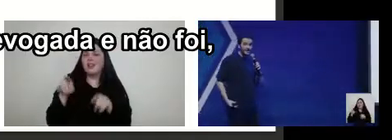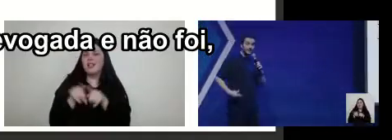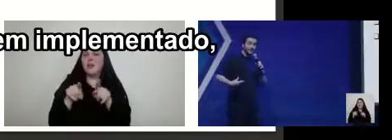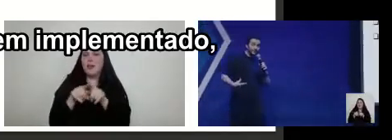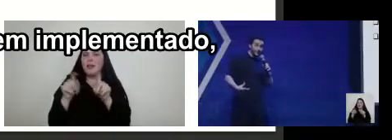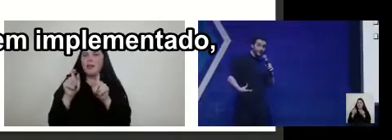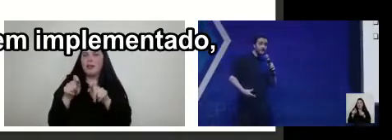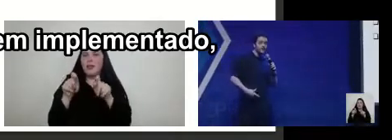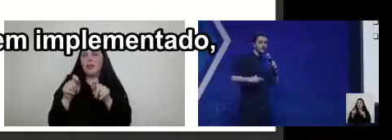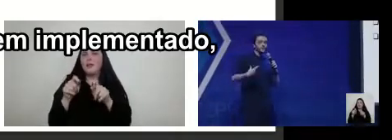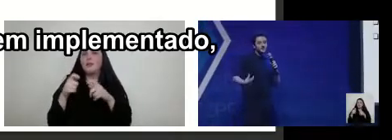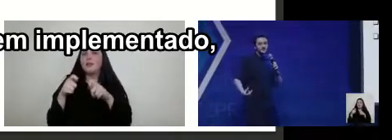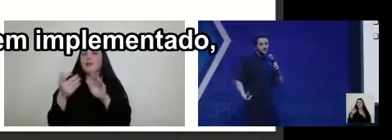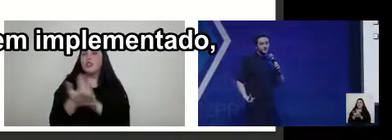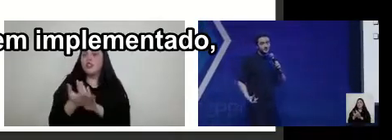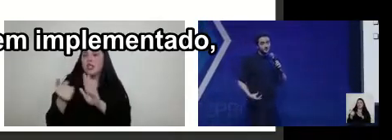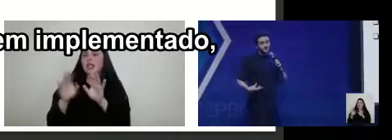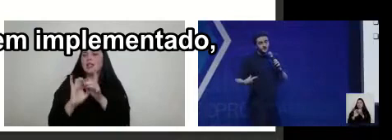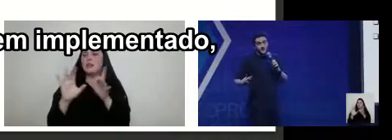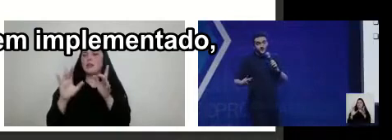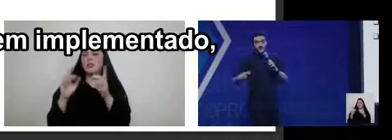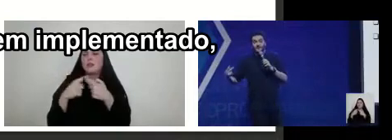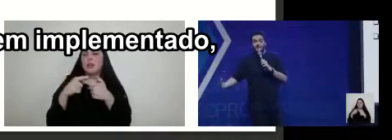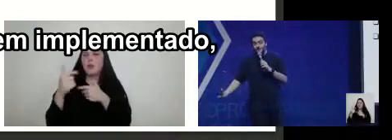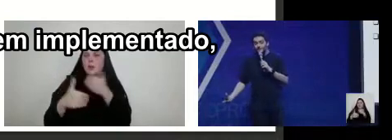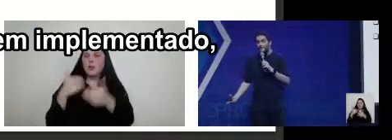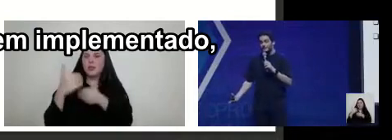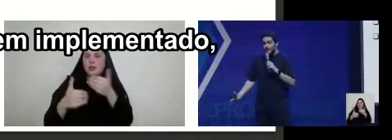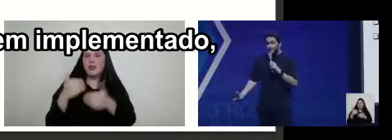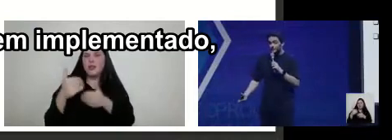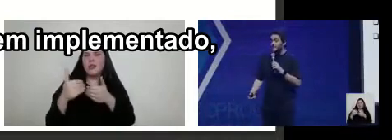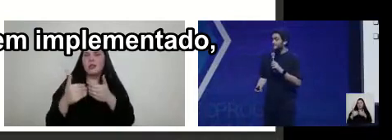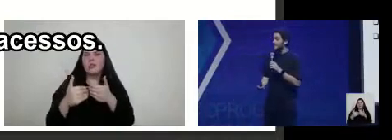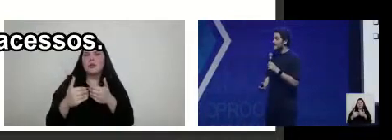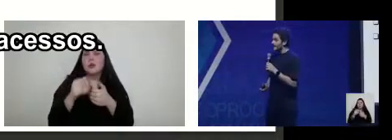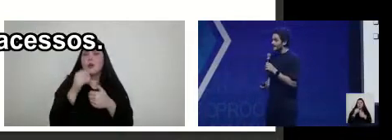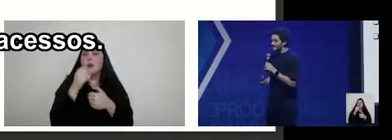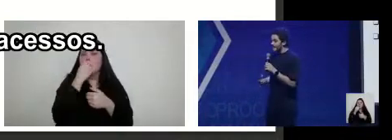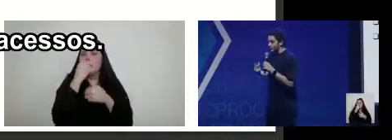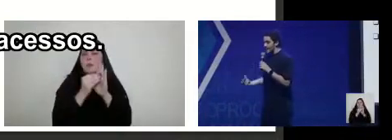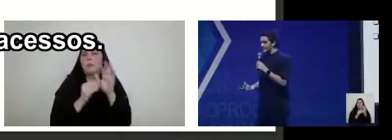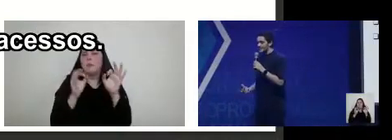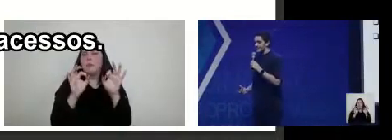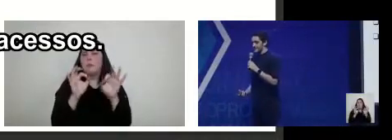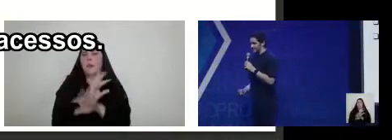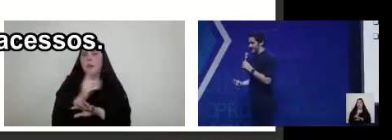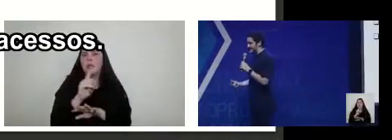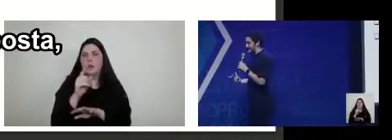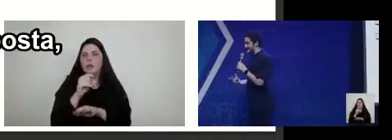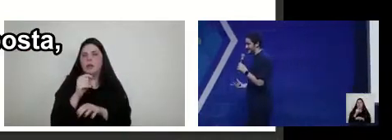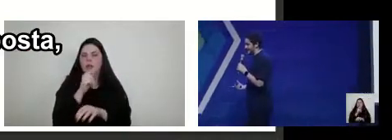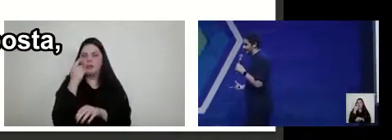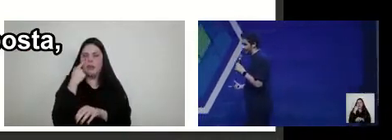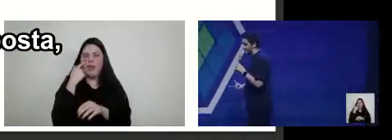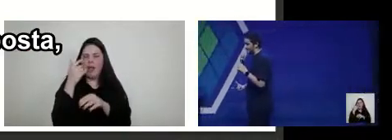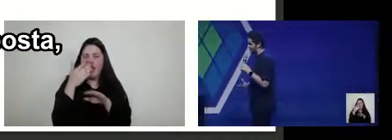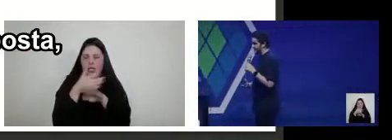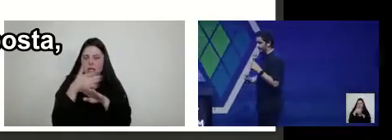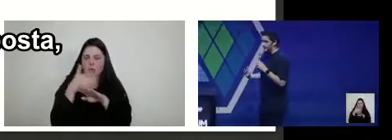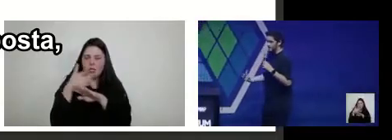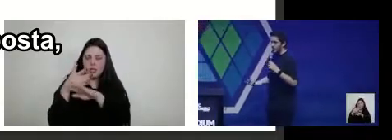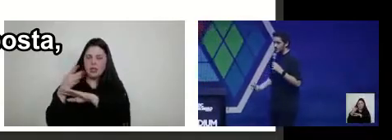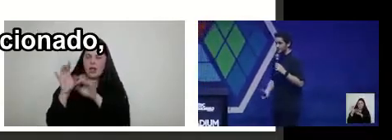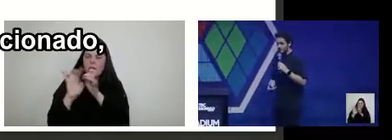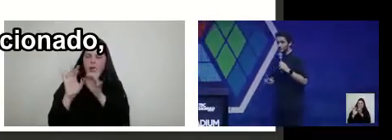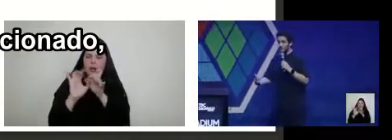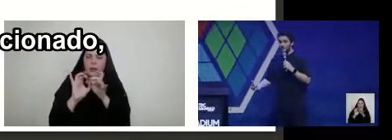sido revogada e não foi, porque o processo de IGA não está bem implementado, e ele passa a acumular esses acessos. Essa credencial, se